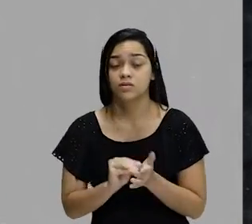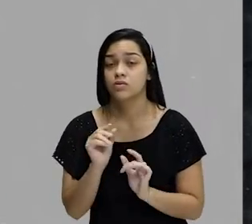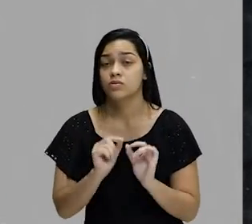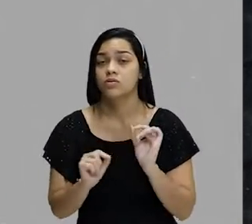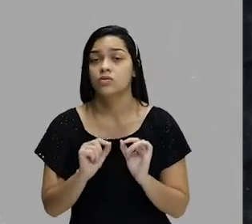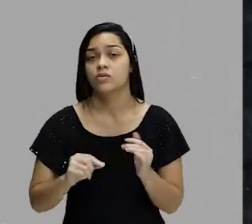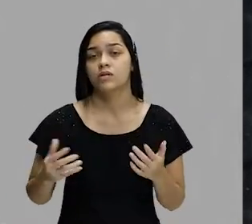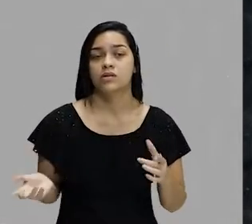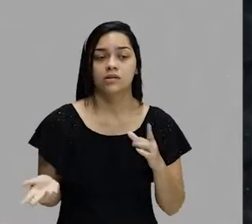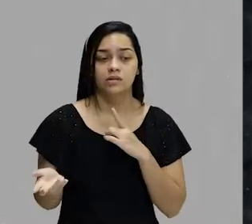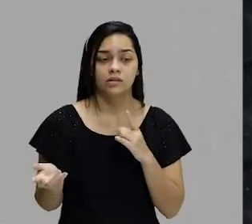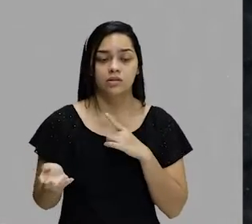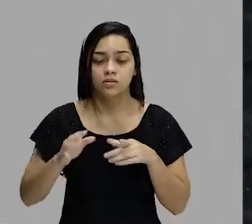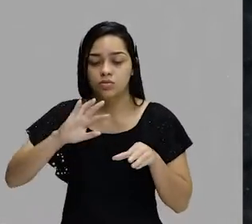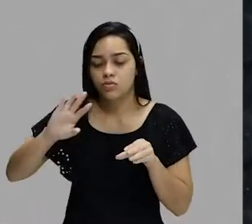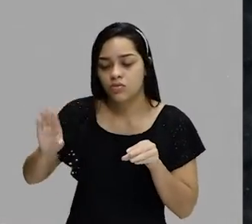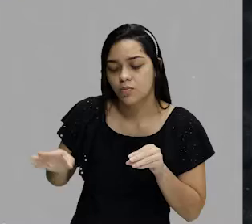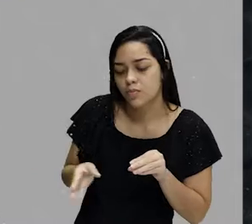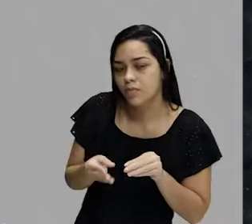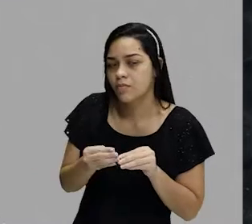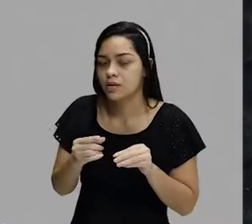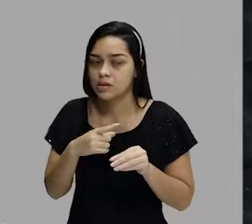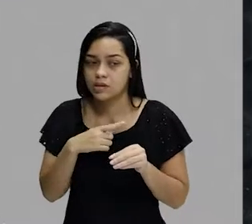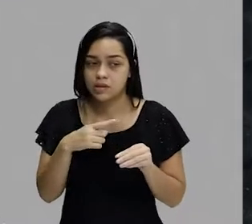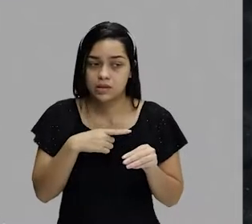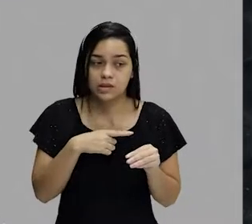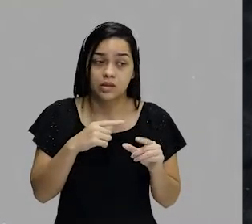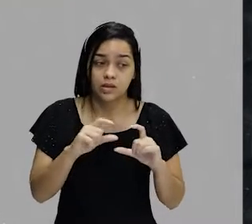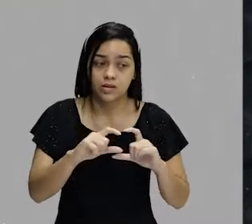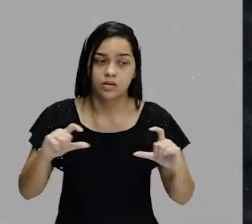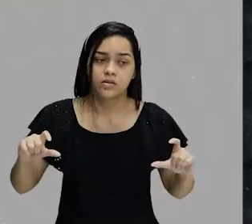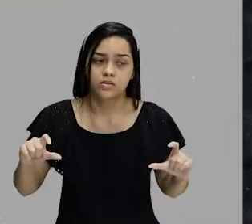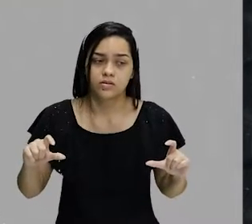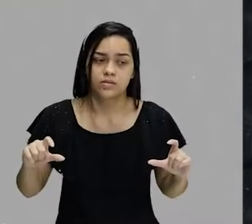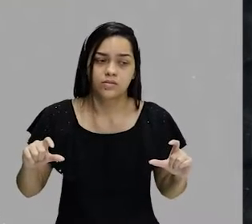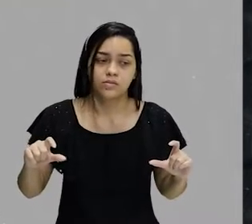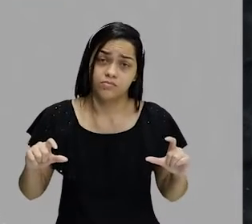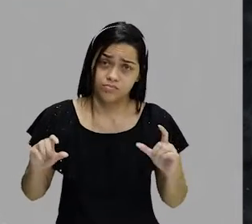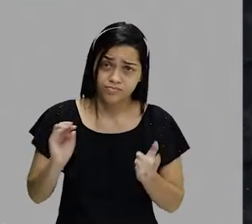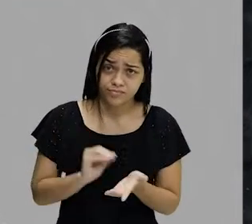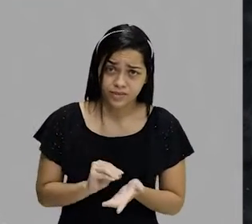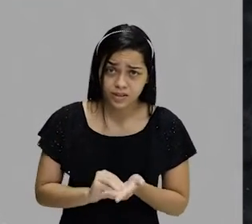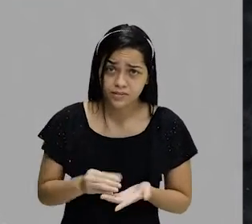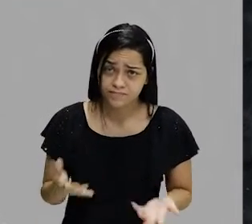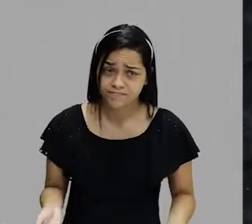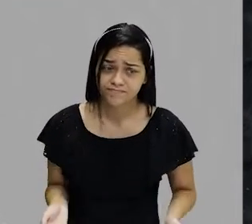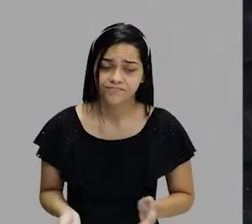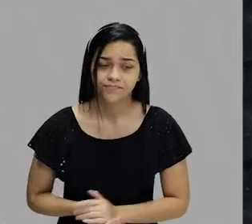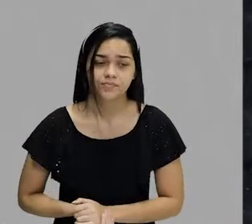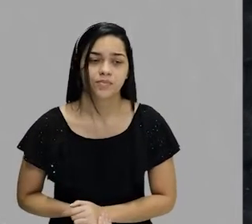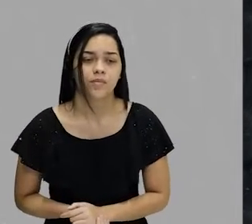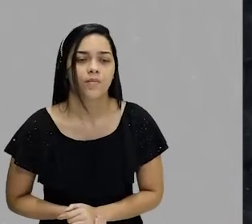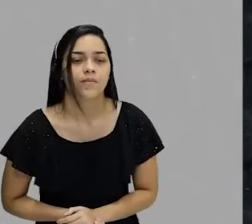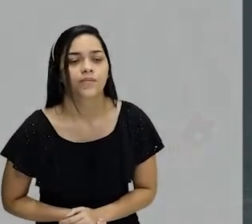faltando o complemento desta oração. Não está?